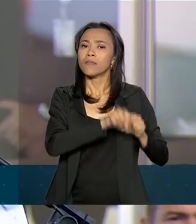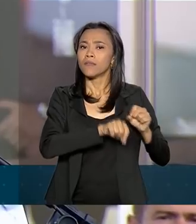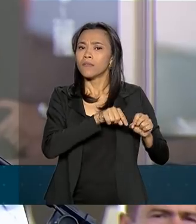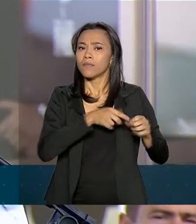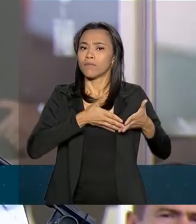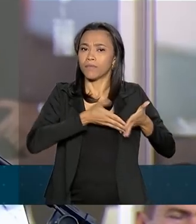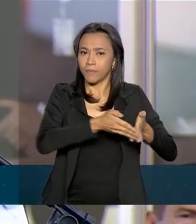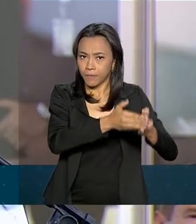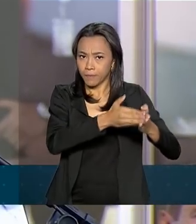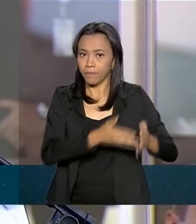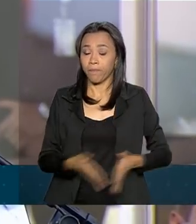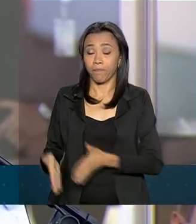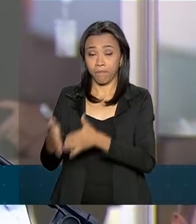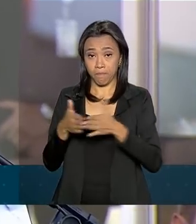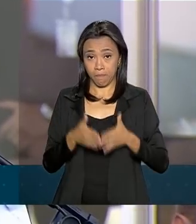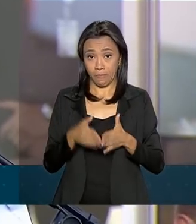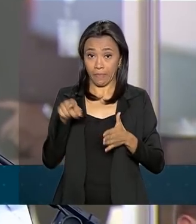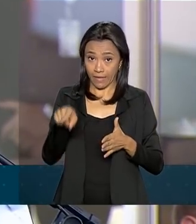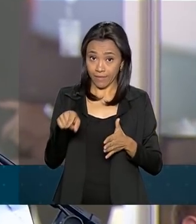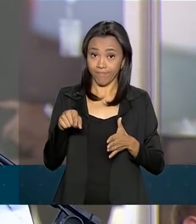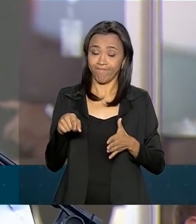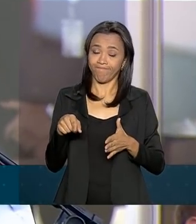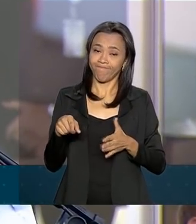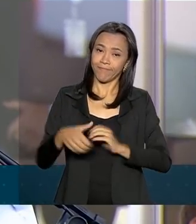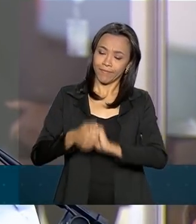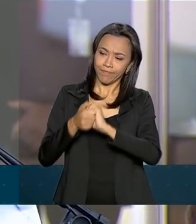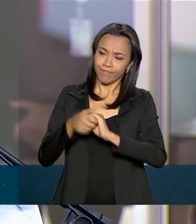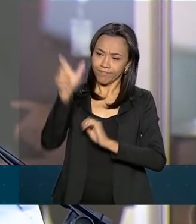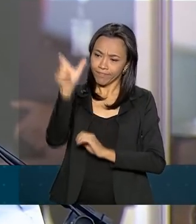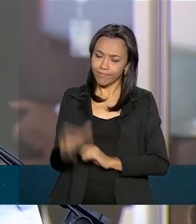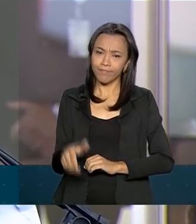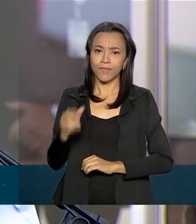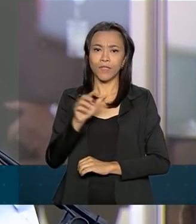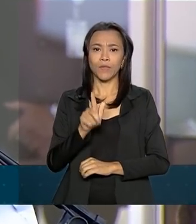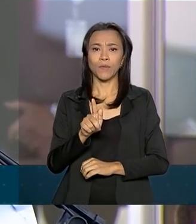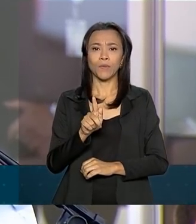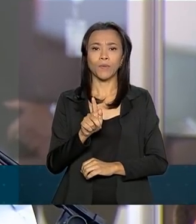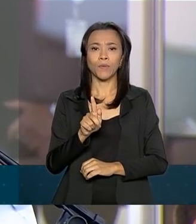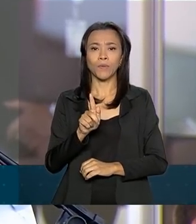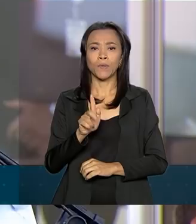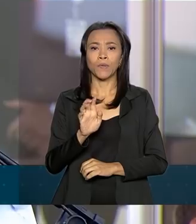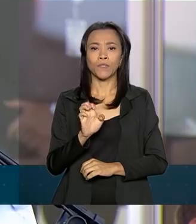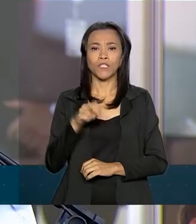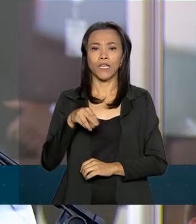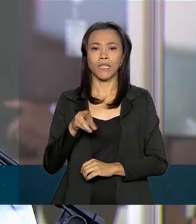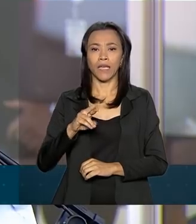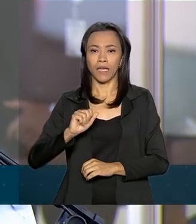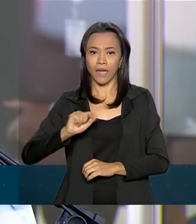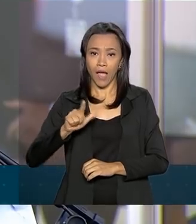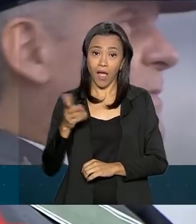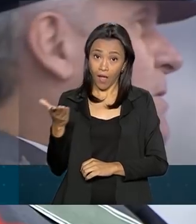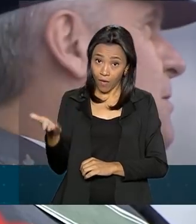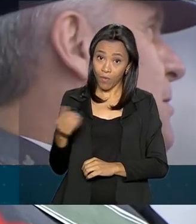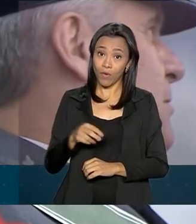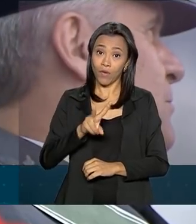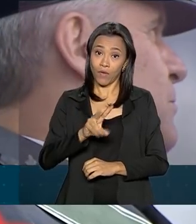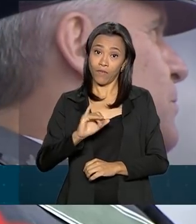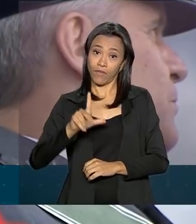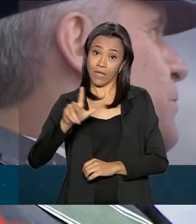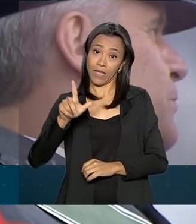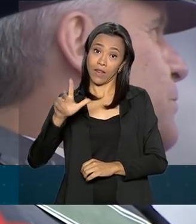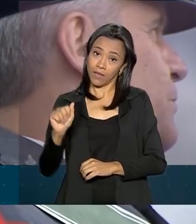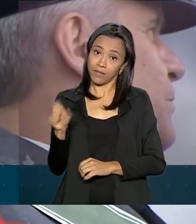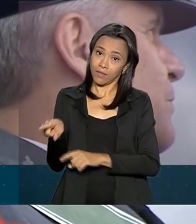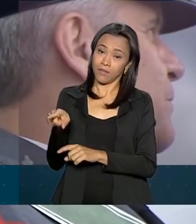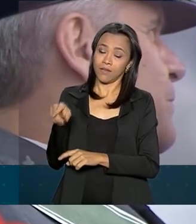cumprimentar meu eterno comandante, General Vilas Boas, homem no qual me